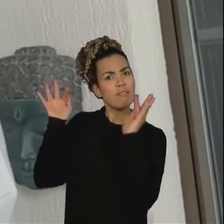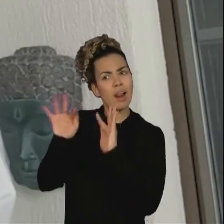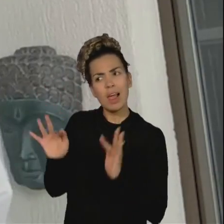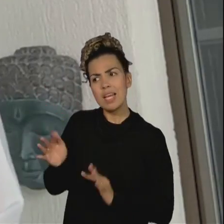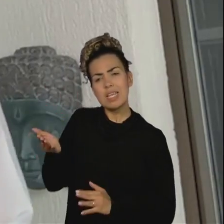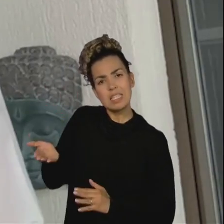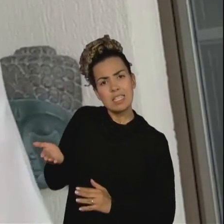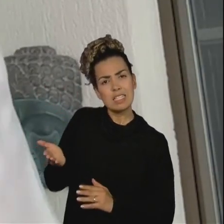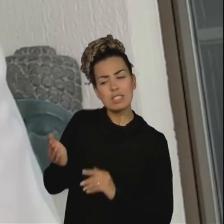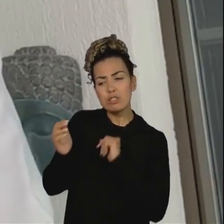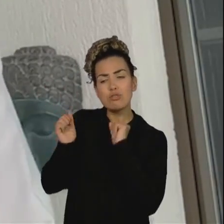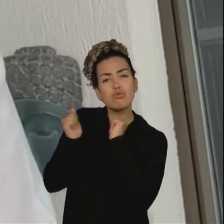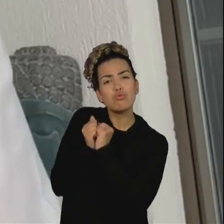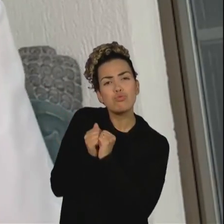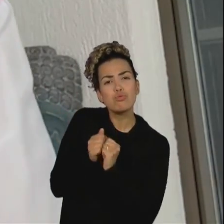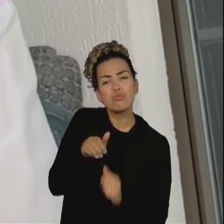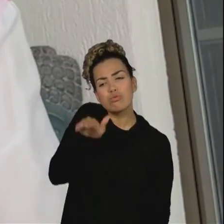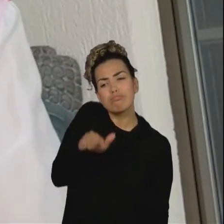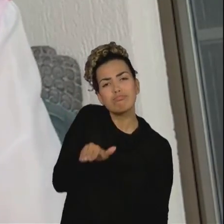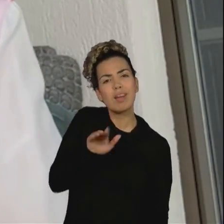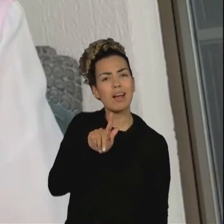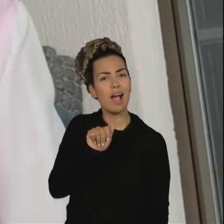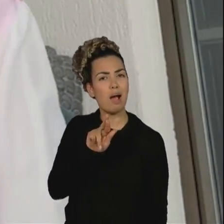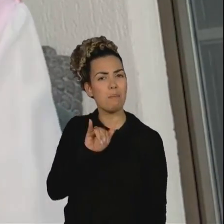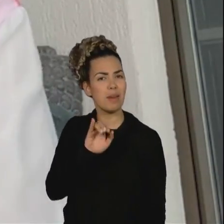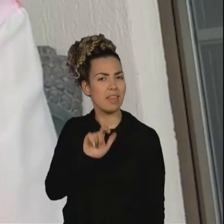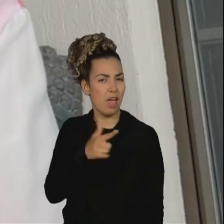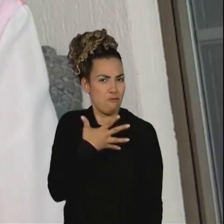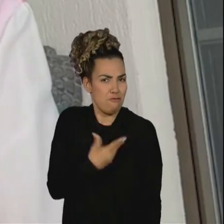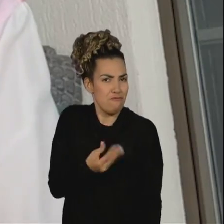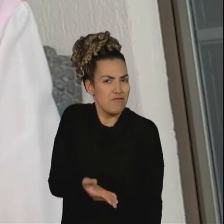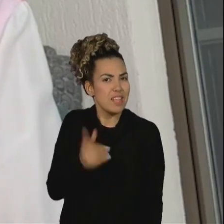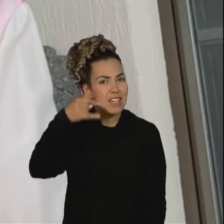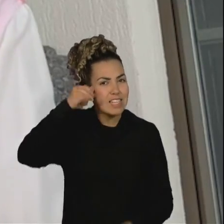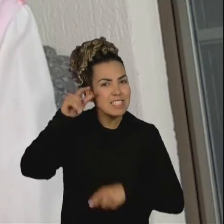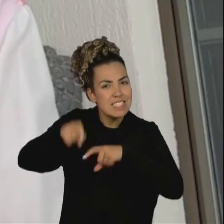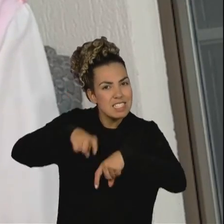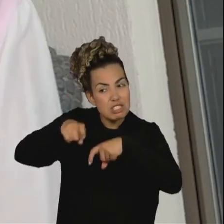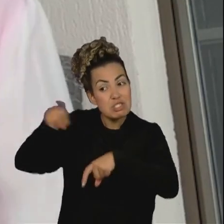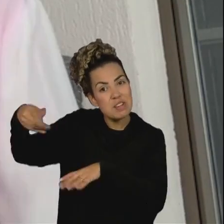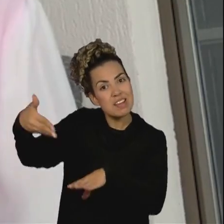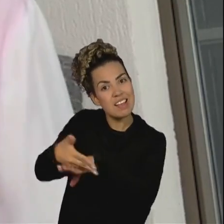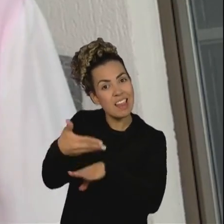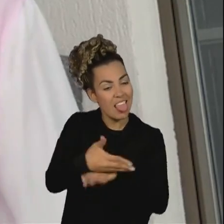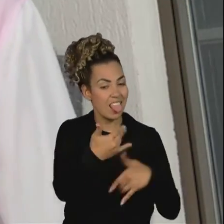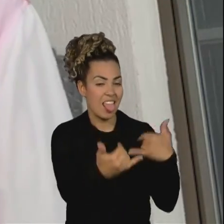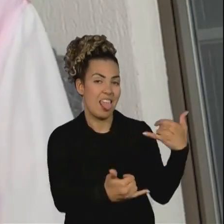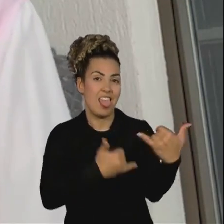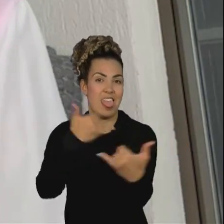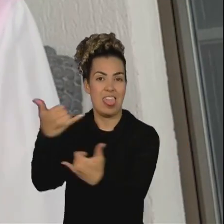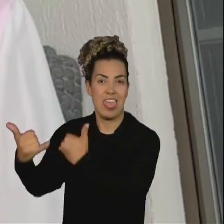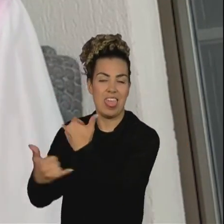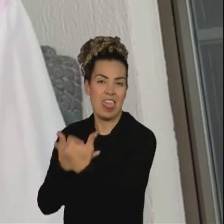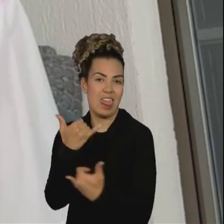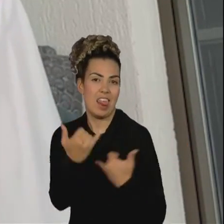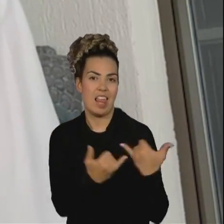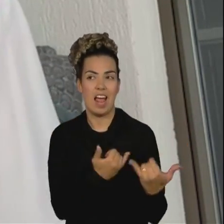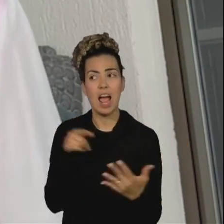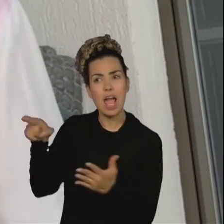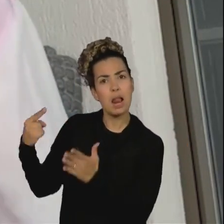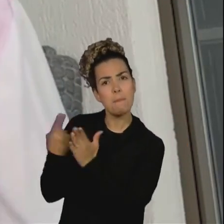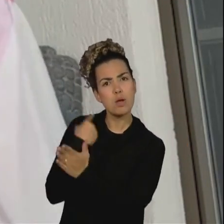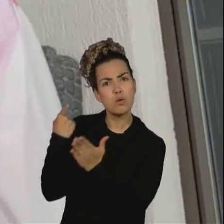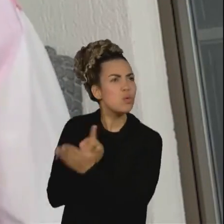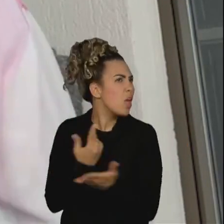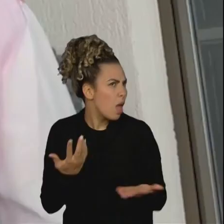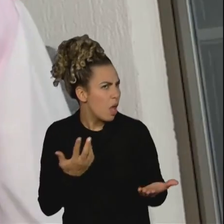Gabriel, no nosso sítio. Ela brincava muito e ela me perguntava sempre se ela podia